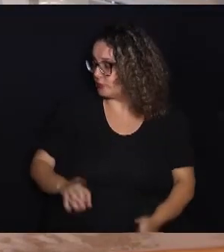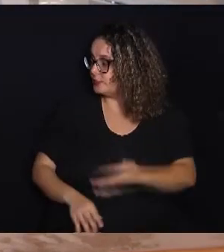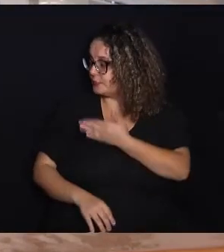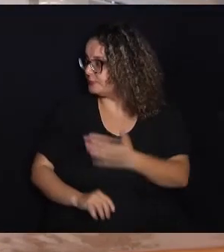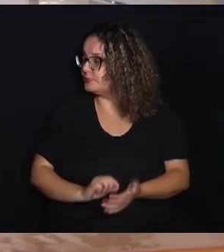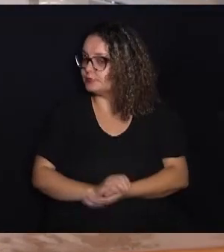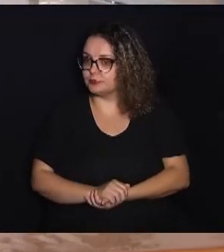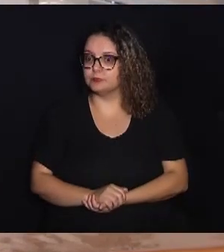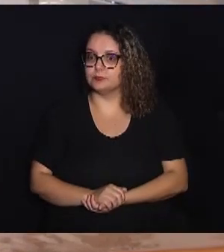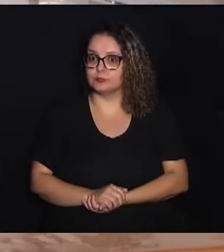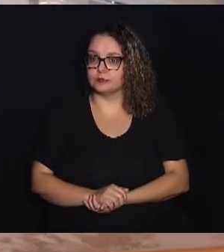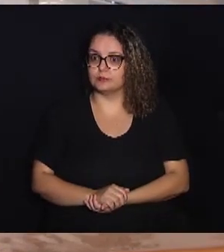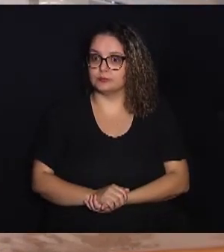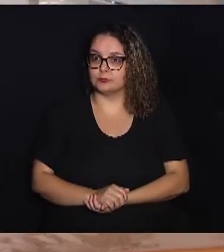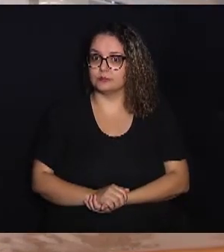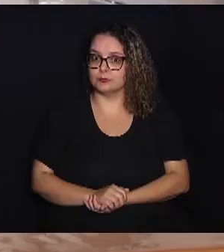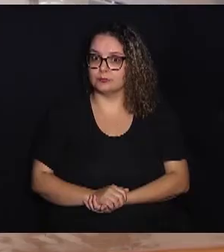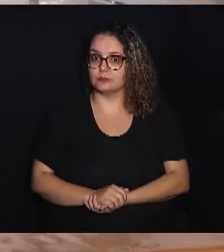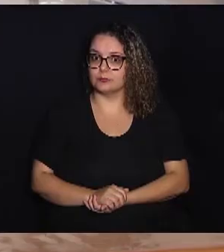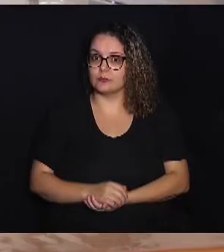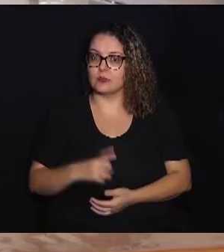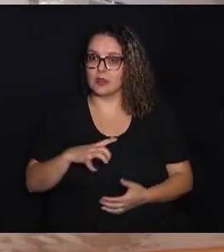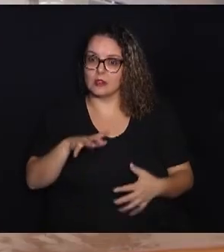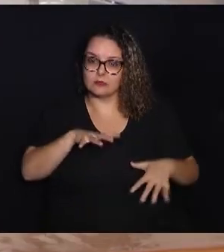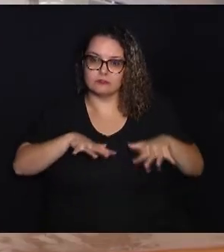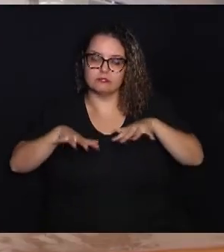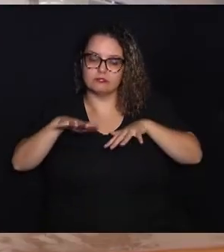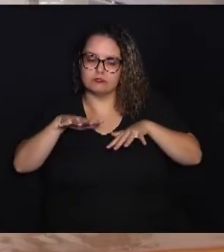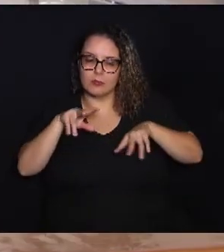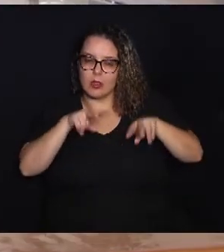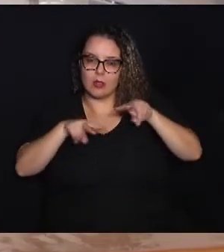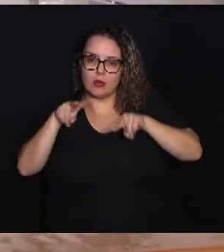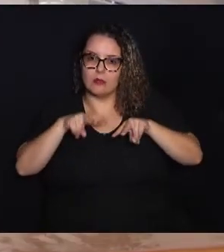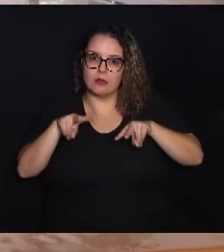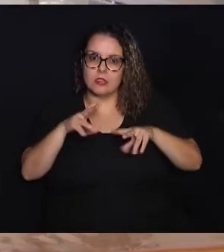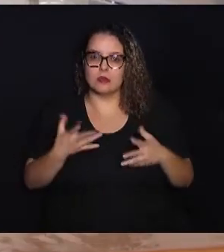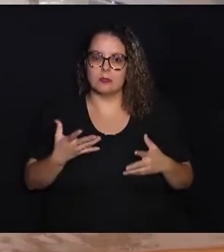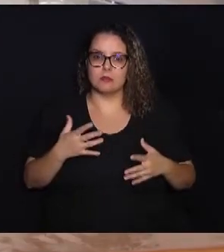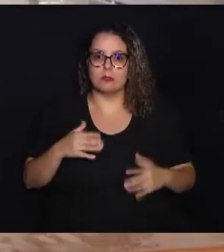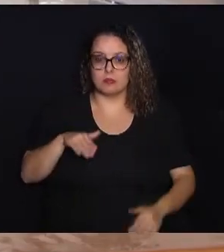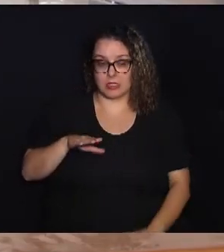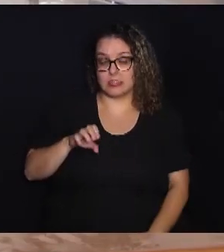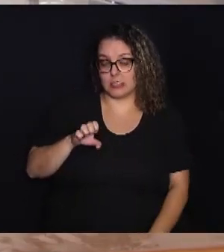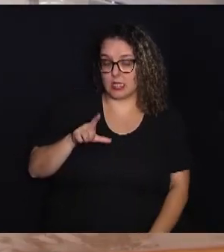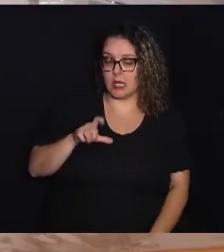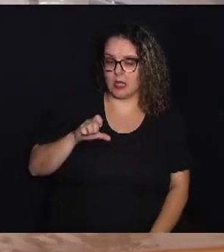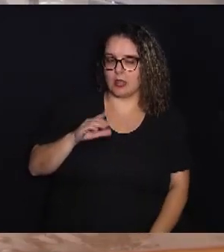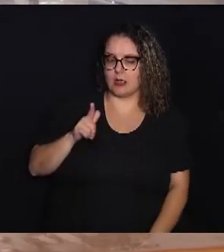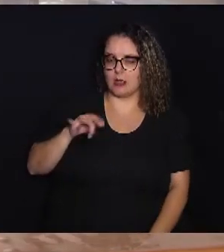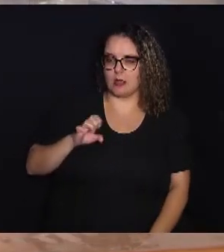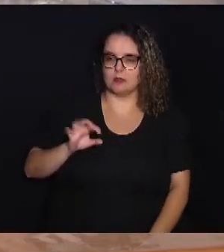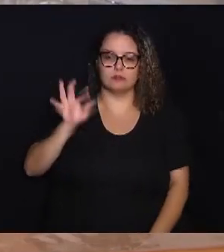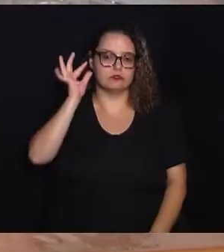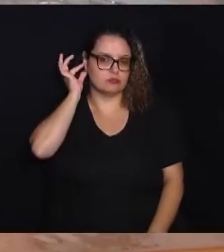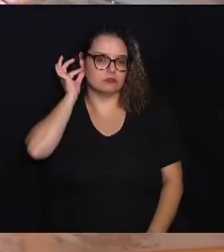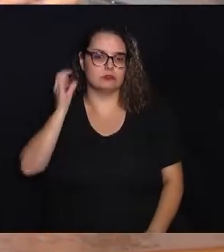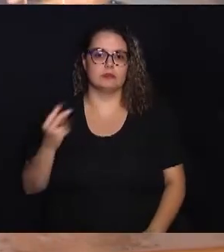luvas. Vamos tirar aqui. Eu trouxe um exemplo só para